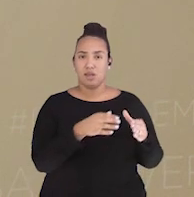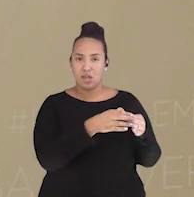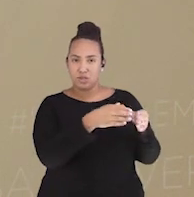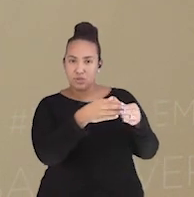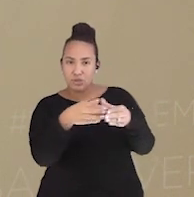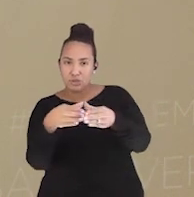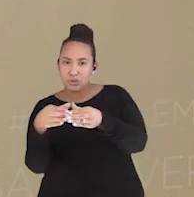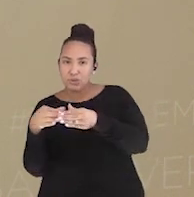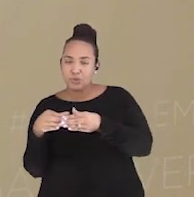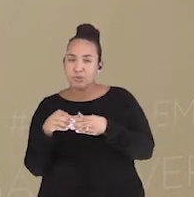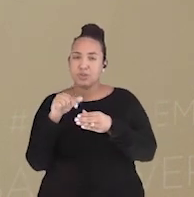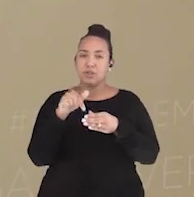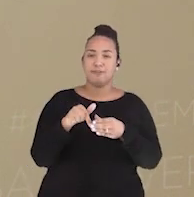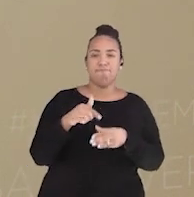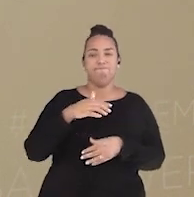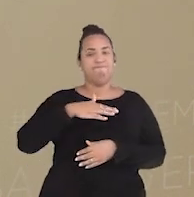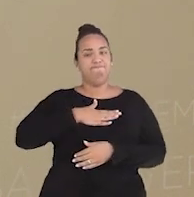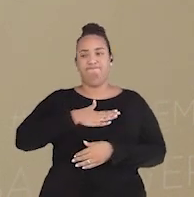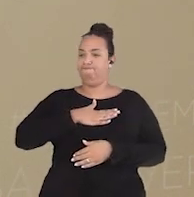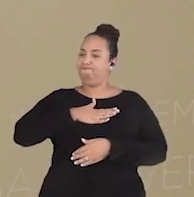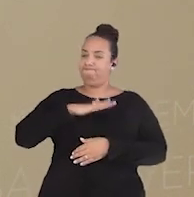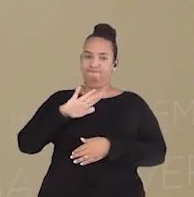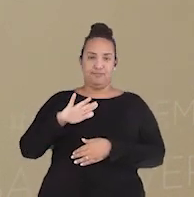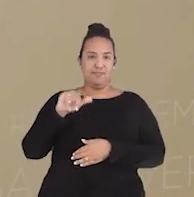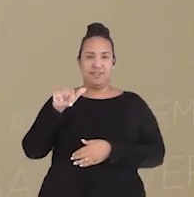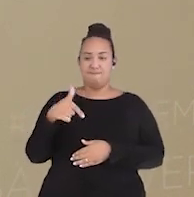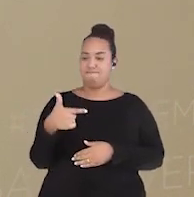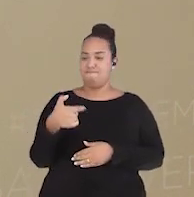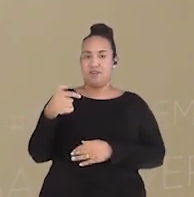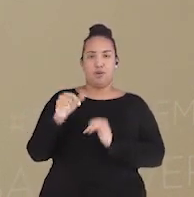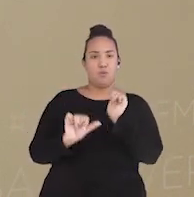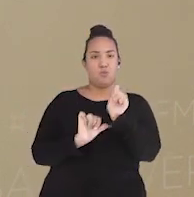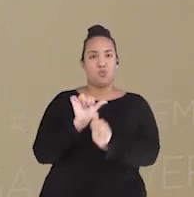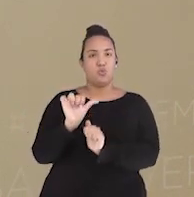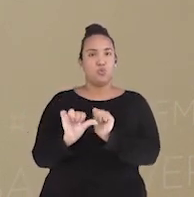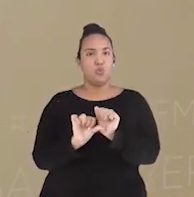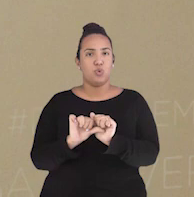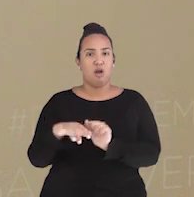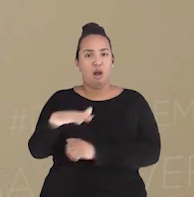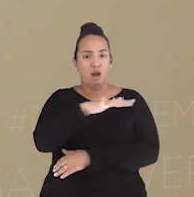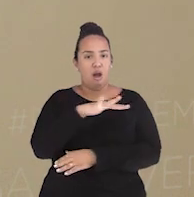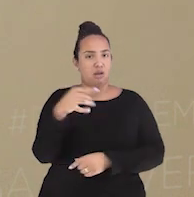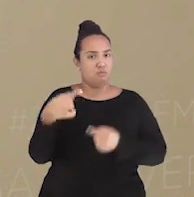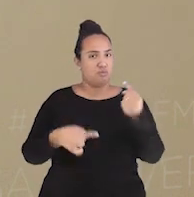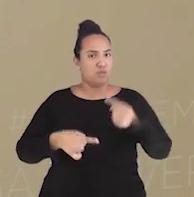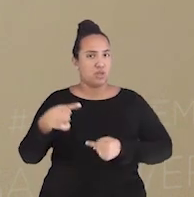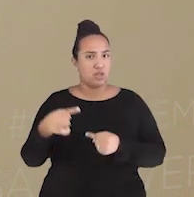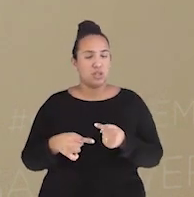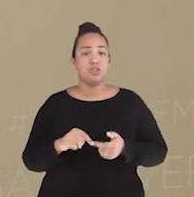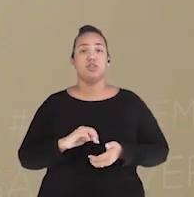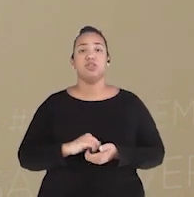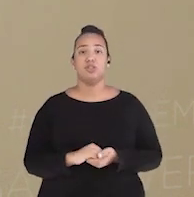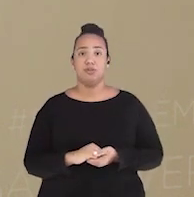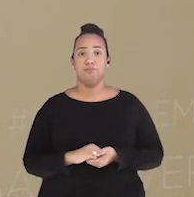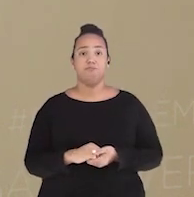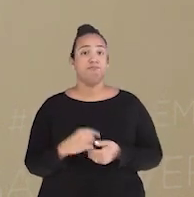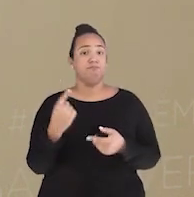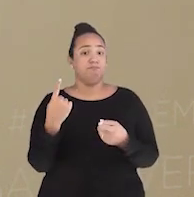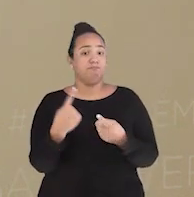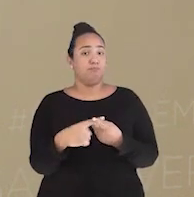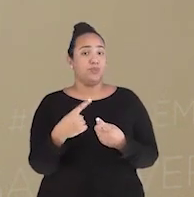estavam extremamente insatisfeitas com a mudança que Vargas estava promovendo no cenário político nacional, pois